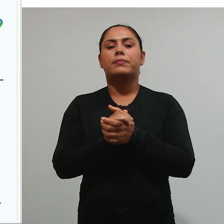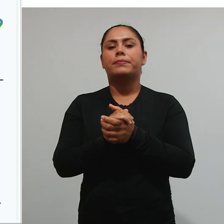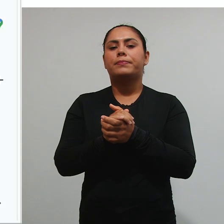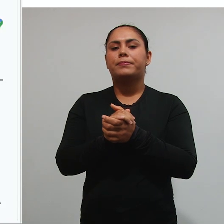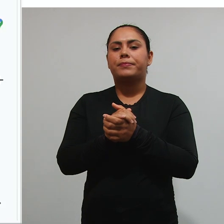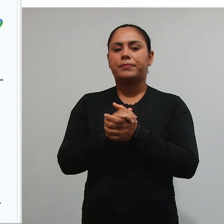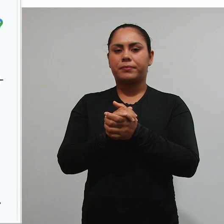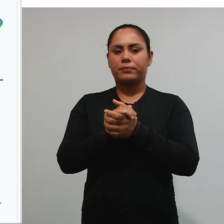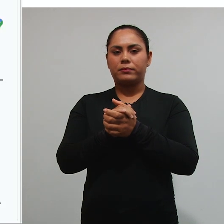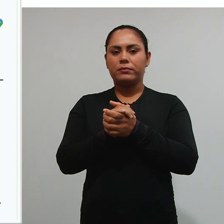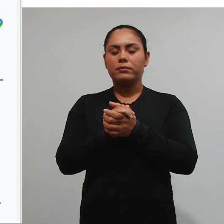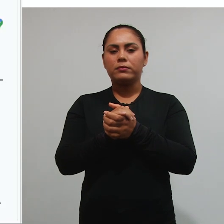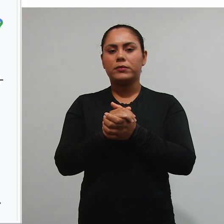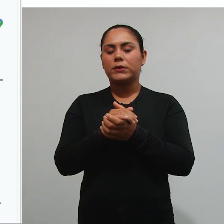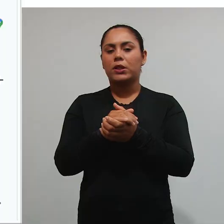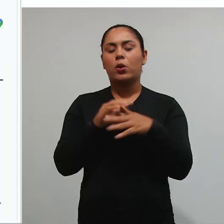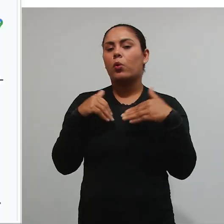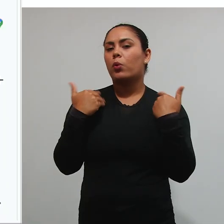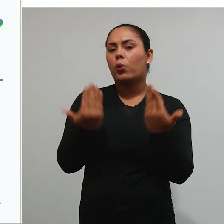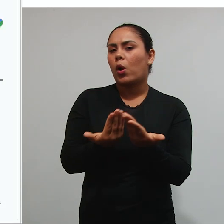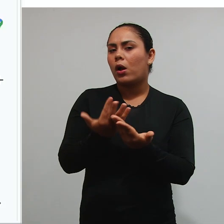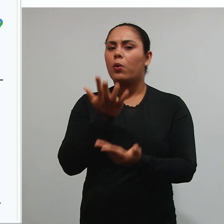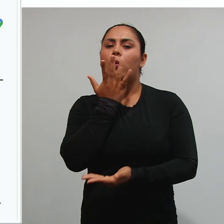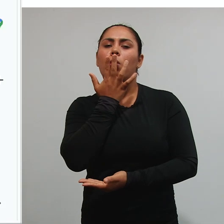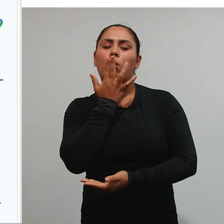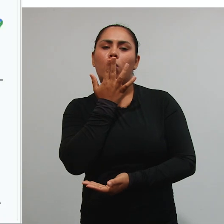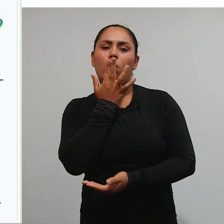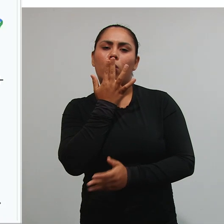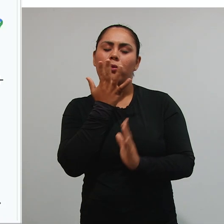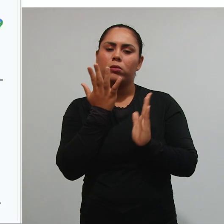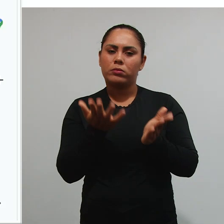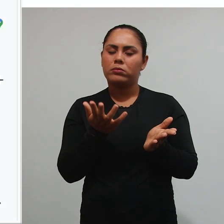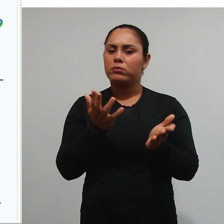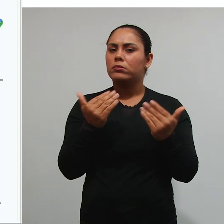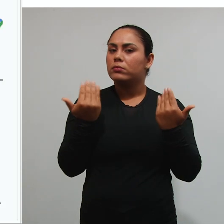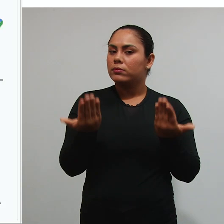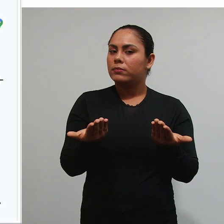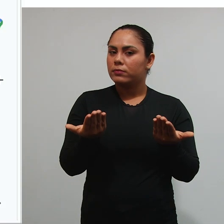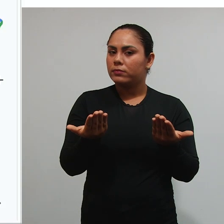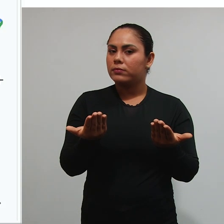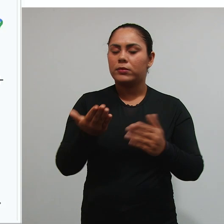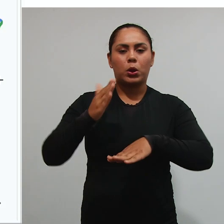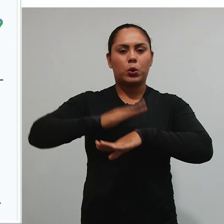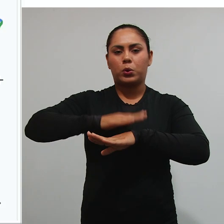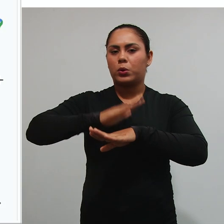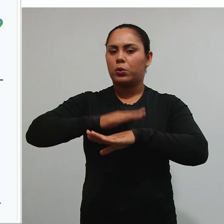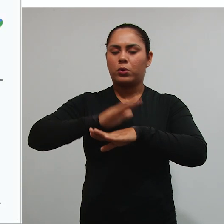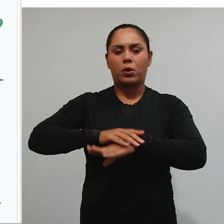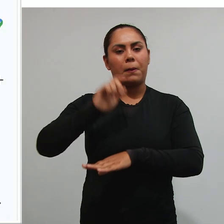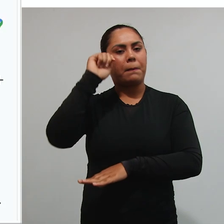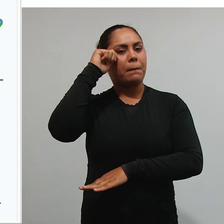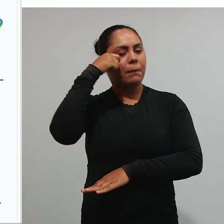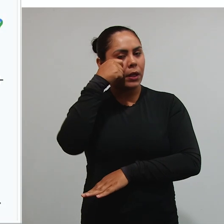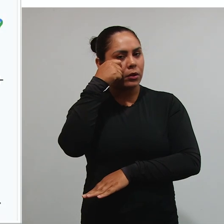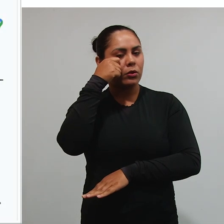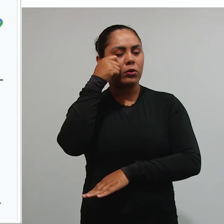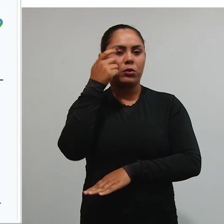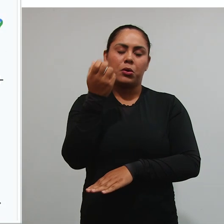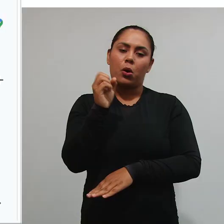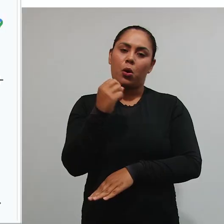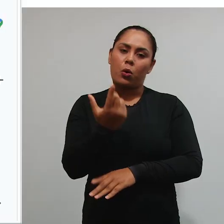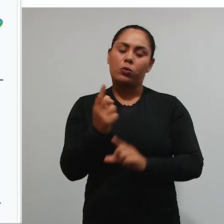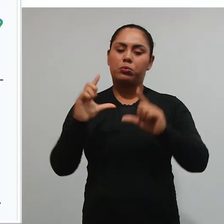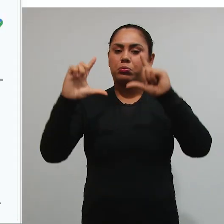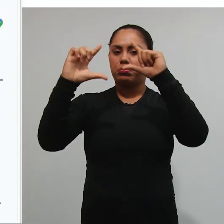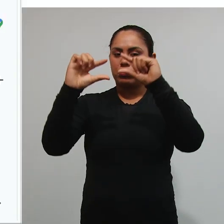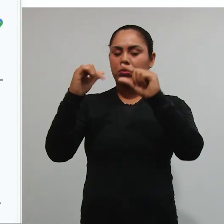Tá? Qual que é a cor da fonte? A cor da fonte é automático, né? Preto ou automático. O